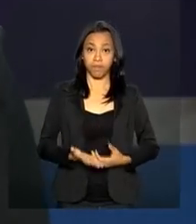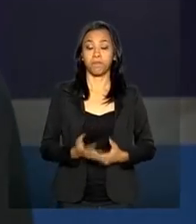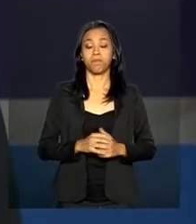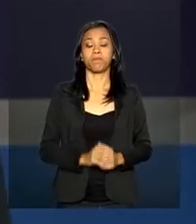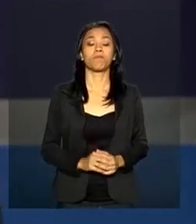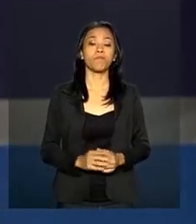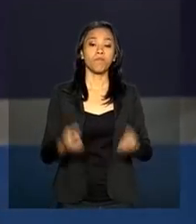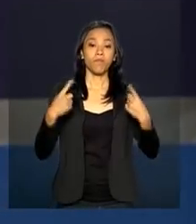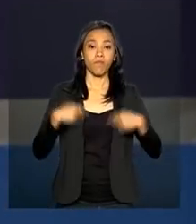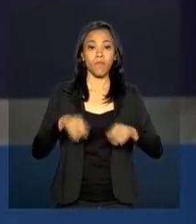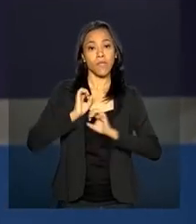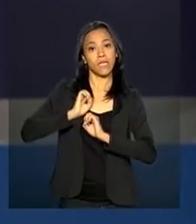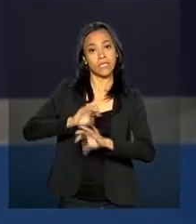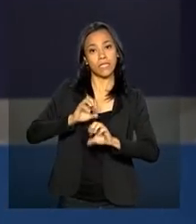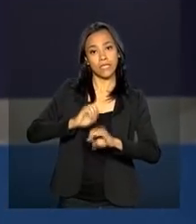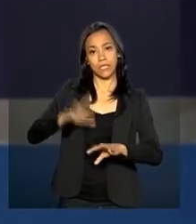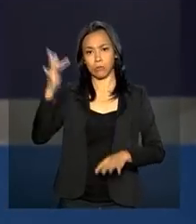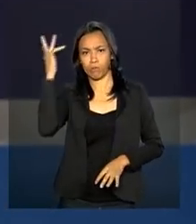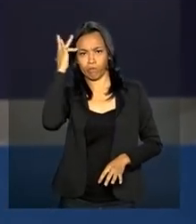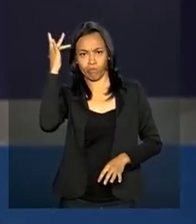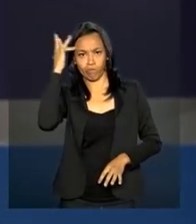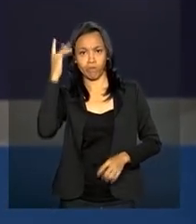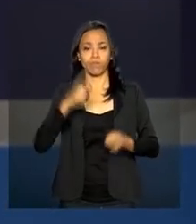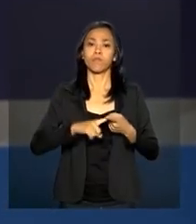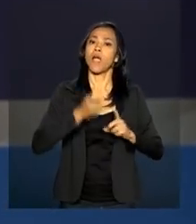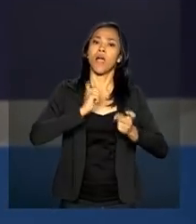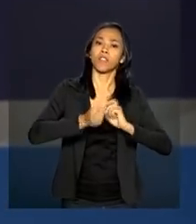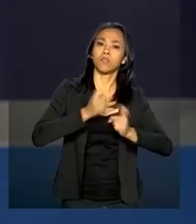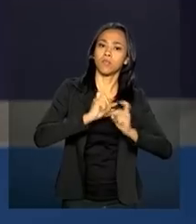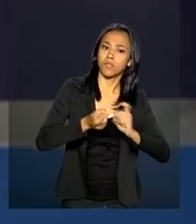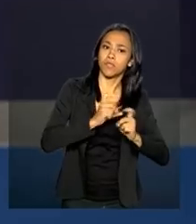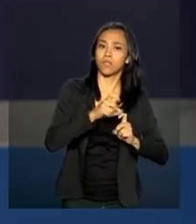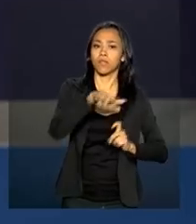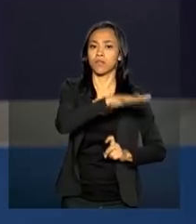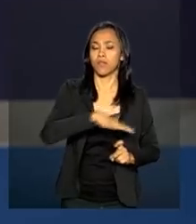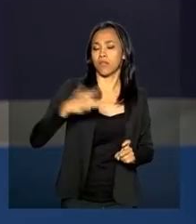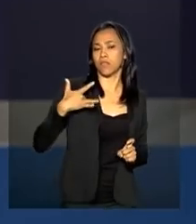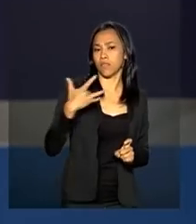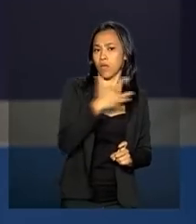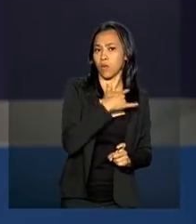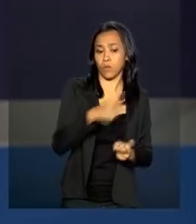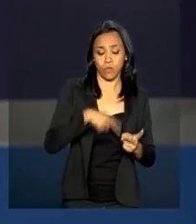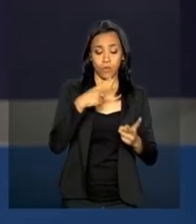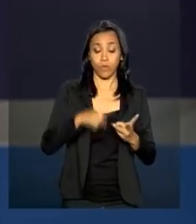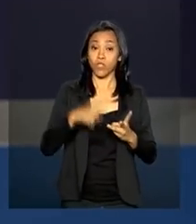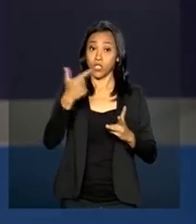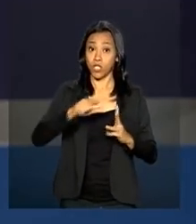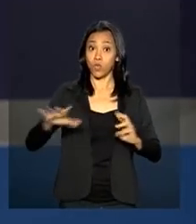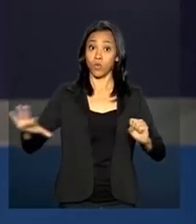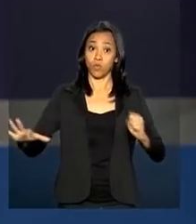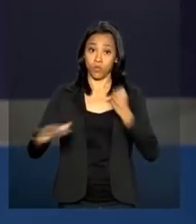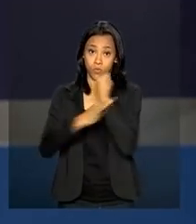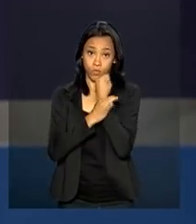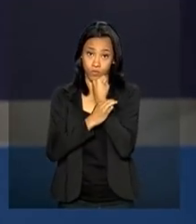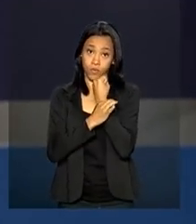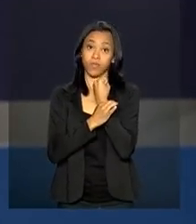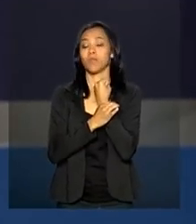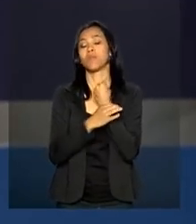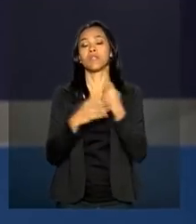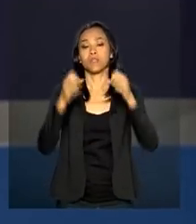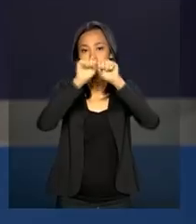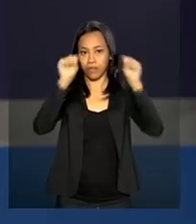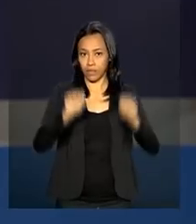ensino de melhor qualidade de gestão dos recursos de saúde e o sistema único de Segurança Pública alguns